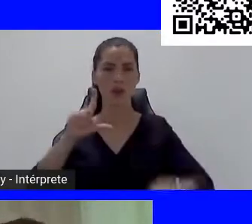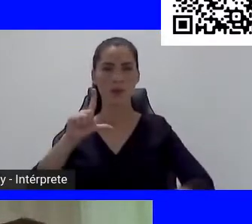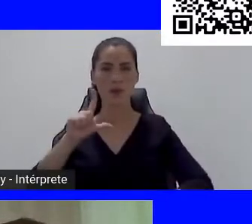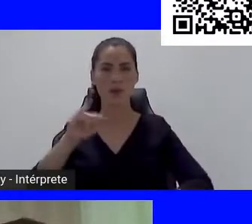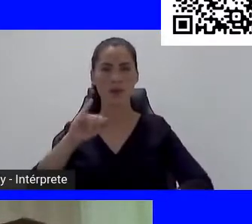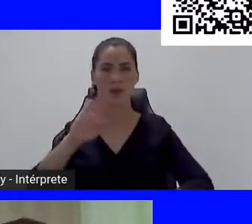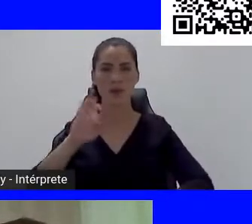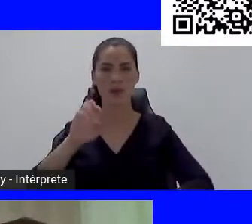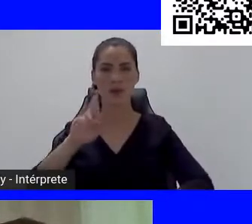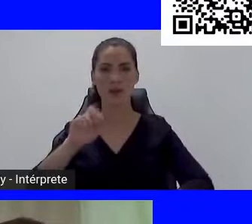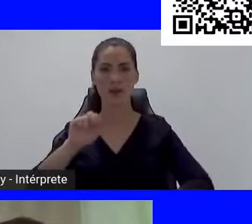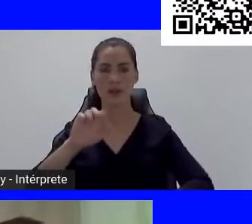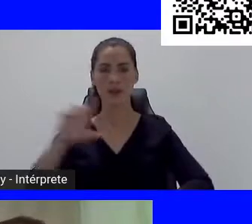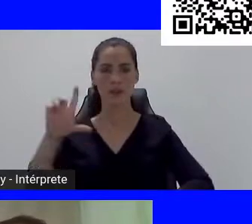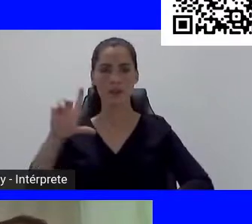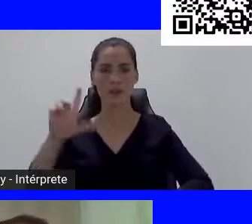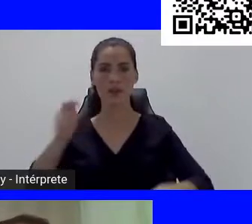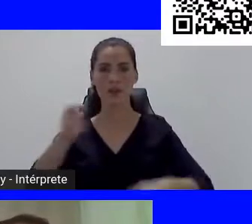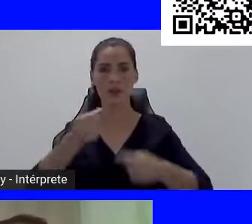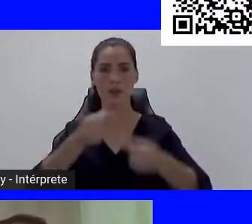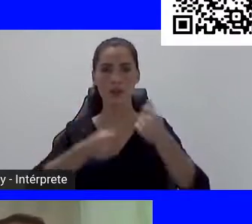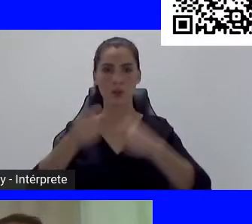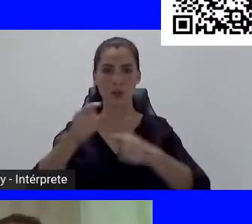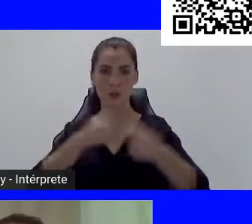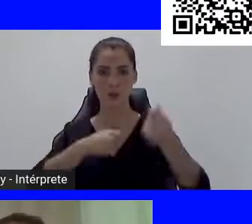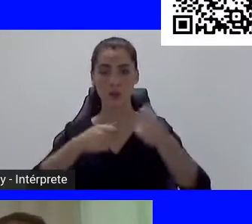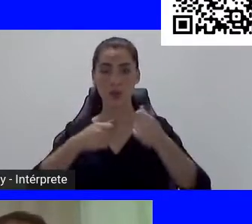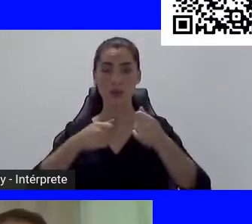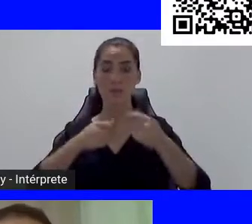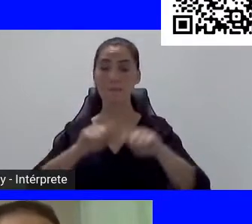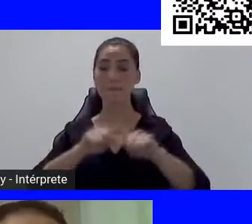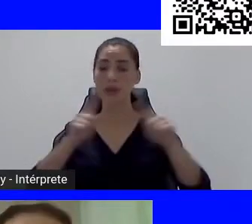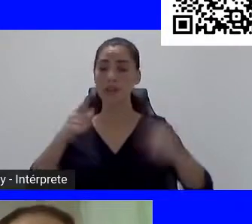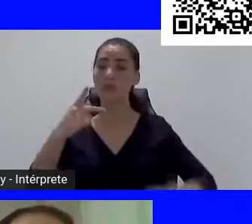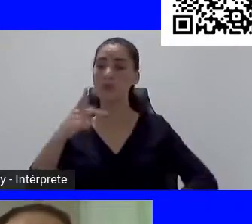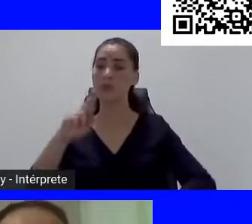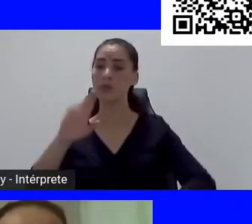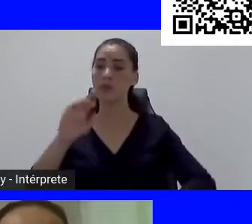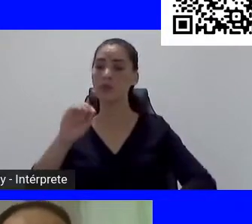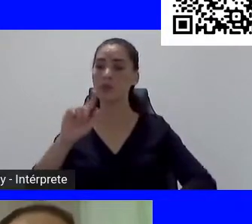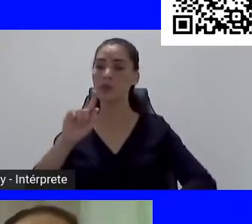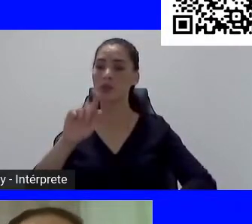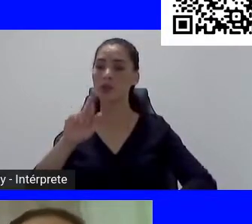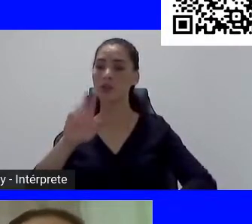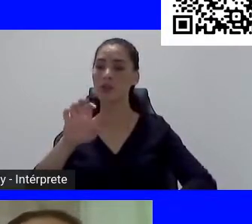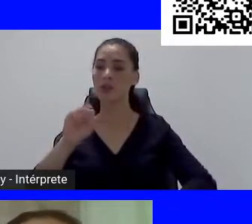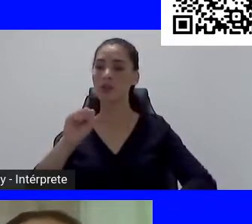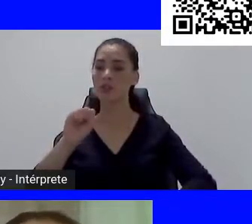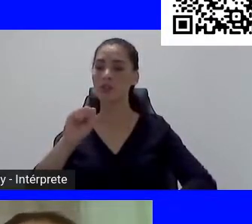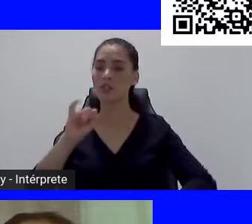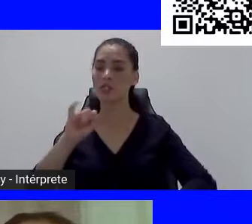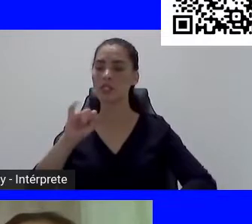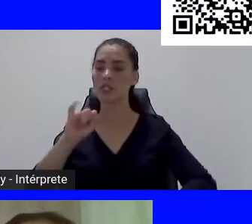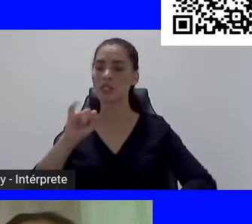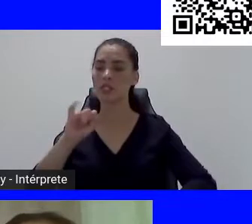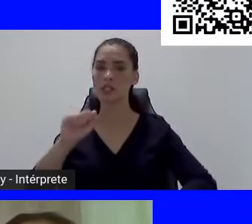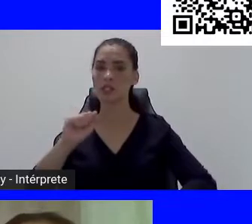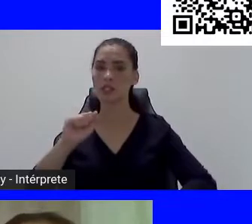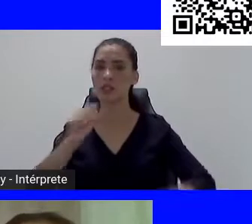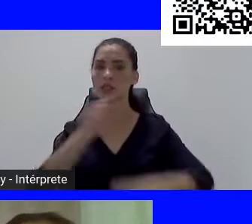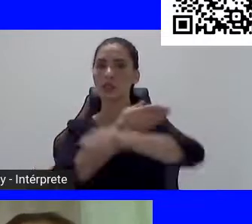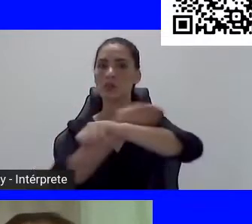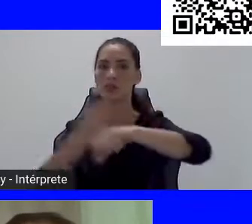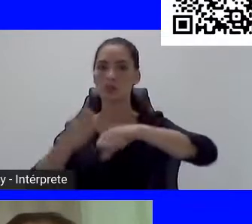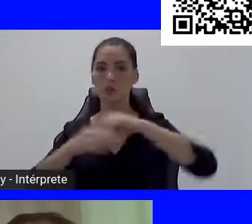progressista nos costumes, né? Então, aí nesse ponto, eu lhe coloco duas